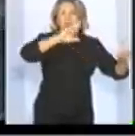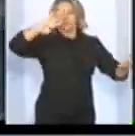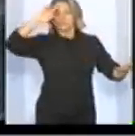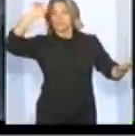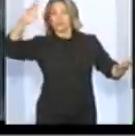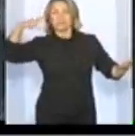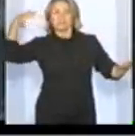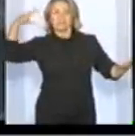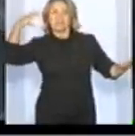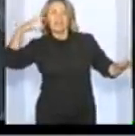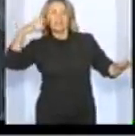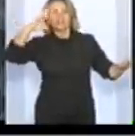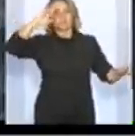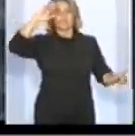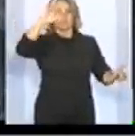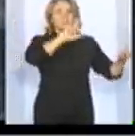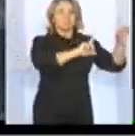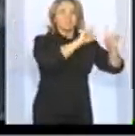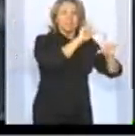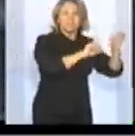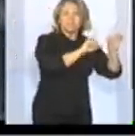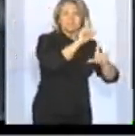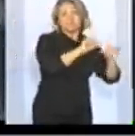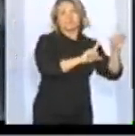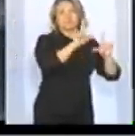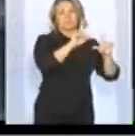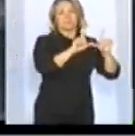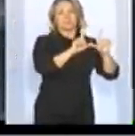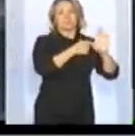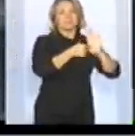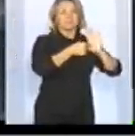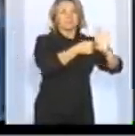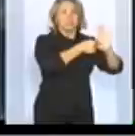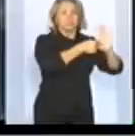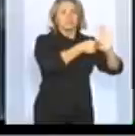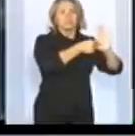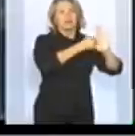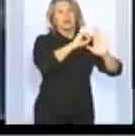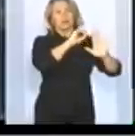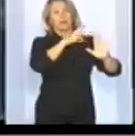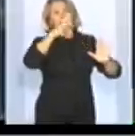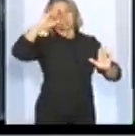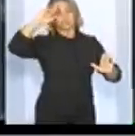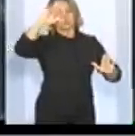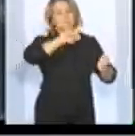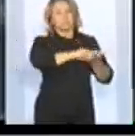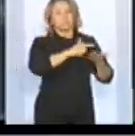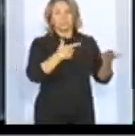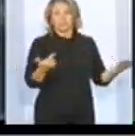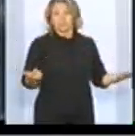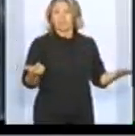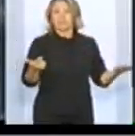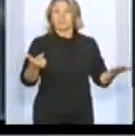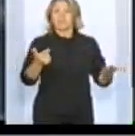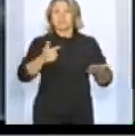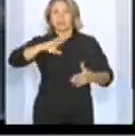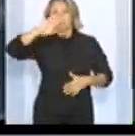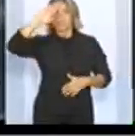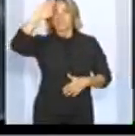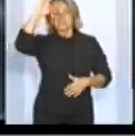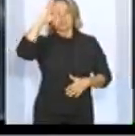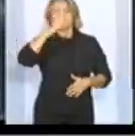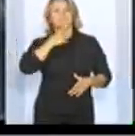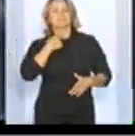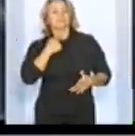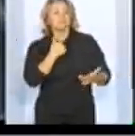dono da TV, da retransmissora local, ou o dono do jornal, que teoricamente seria o principal interessado, ele já